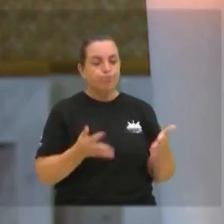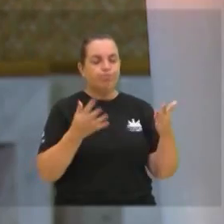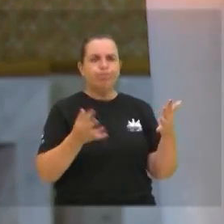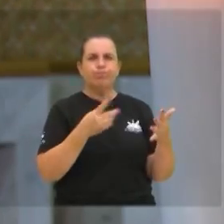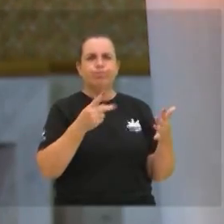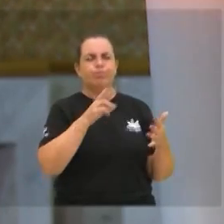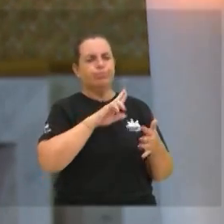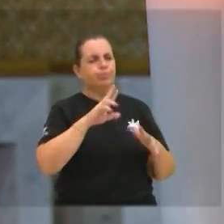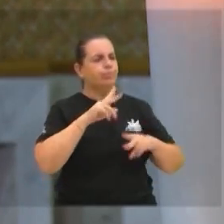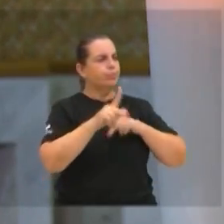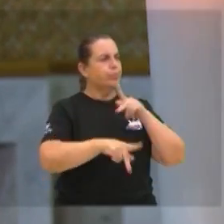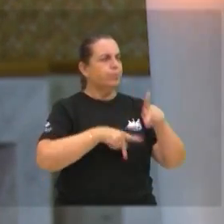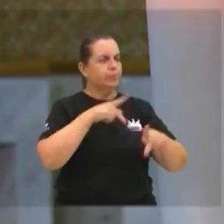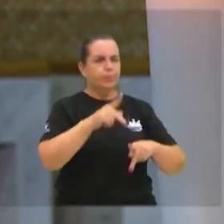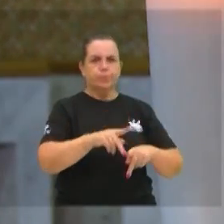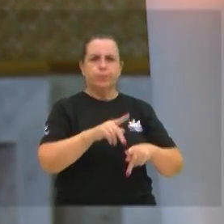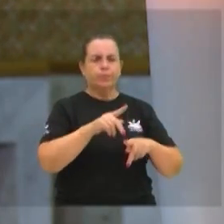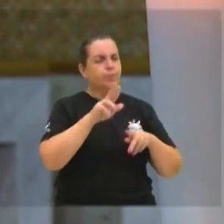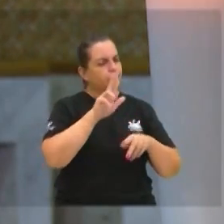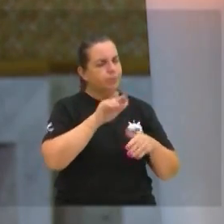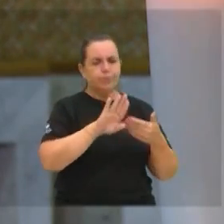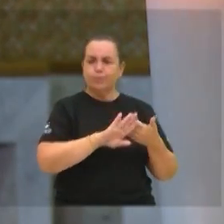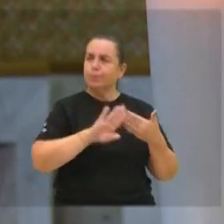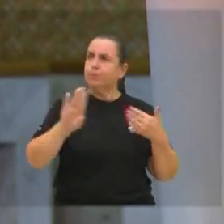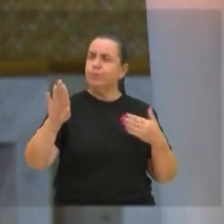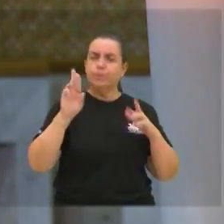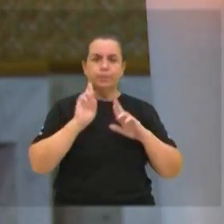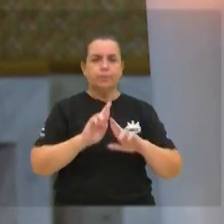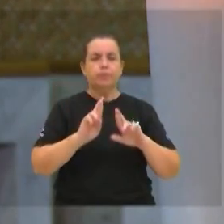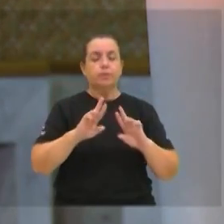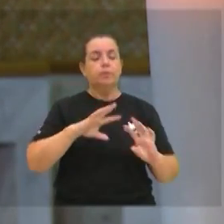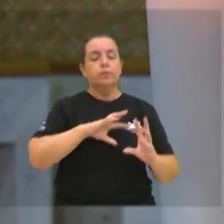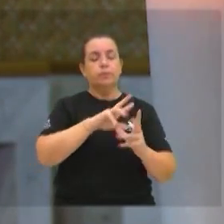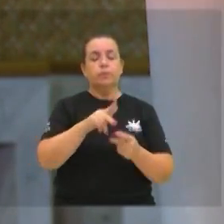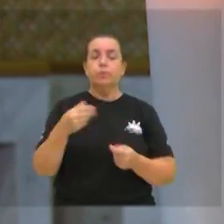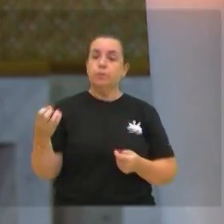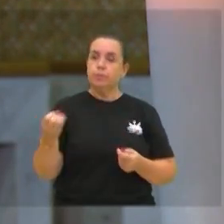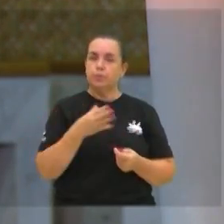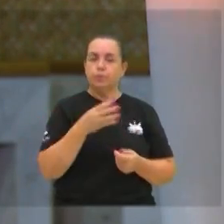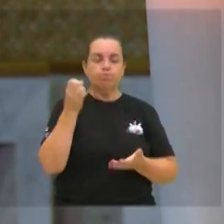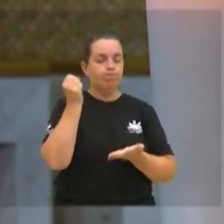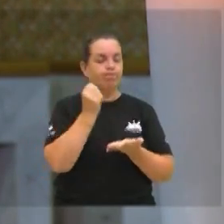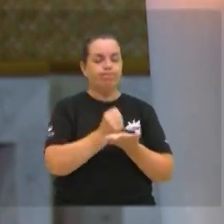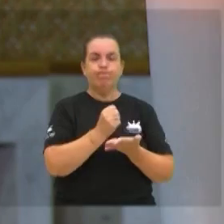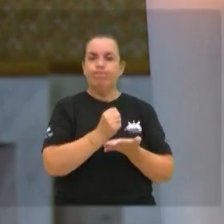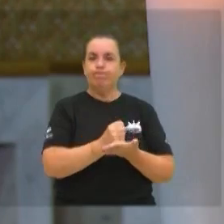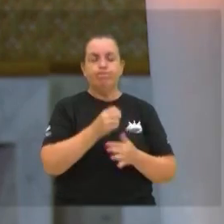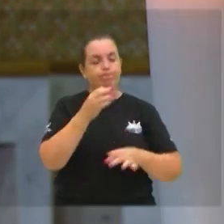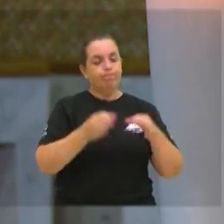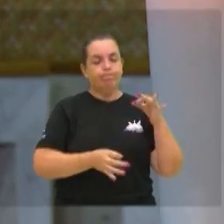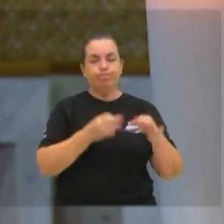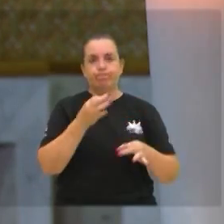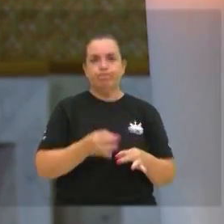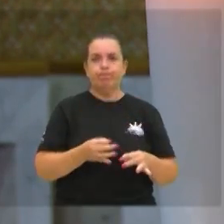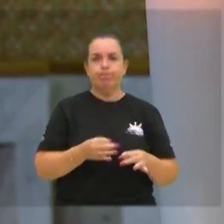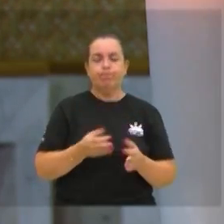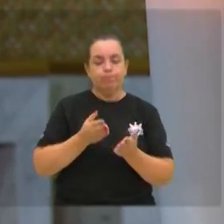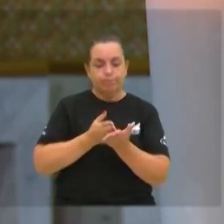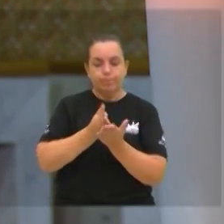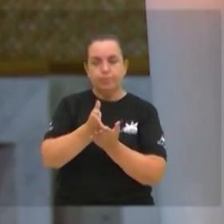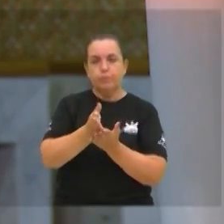os povos que não se afastem da esperança de um mundo novo, marcado pela justiça,